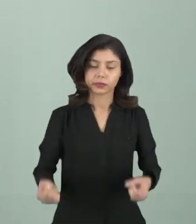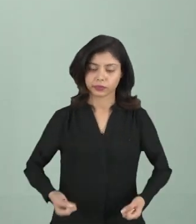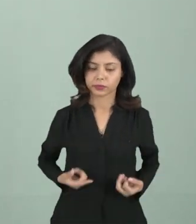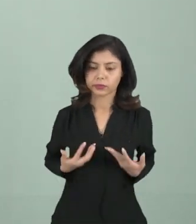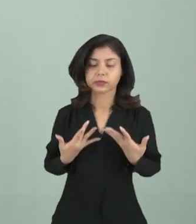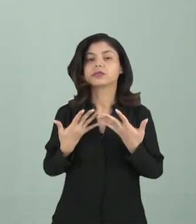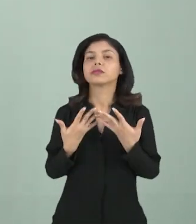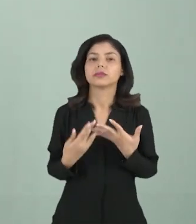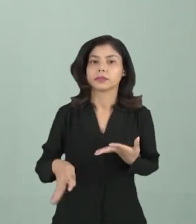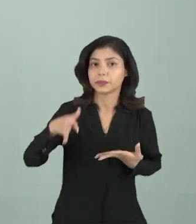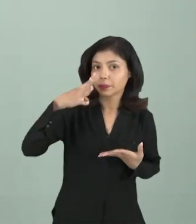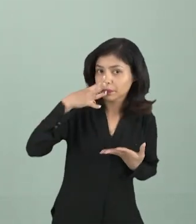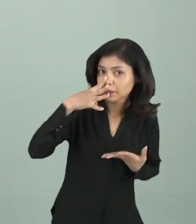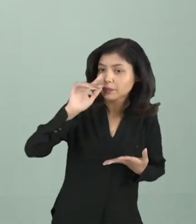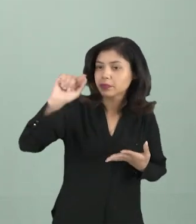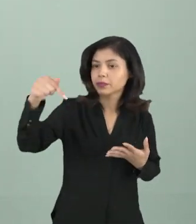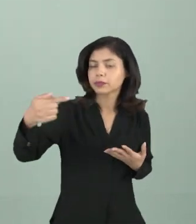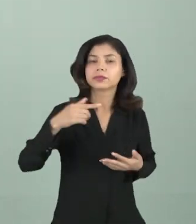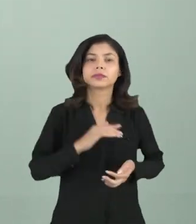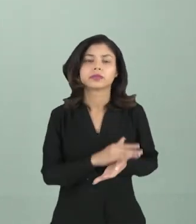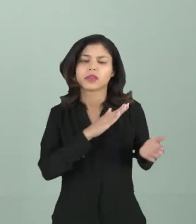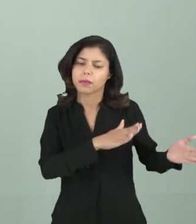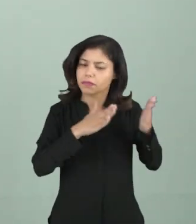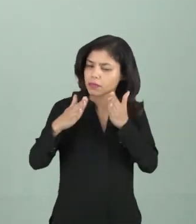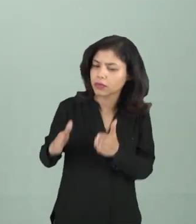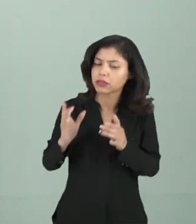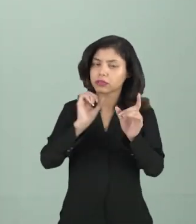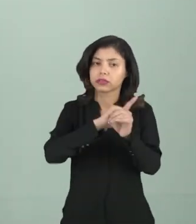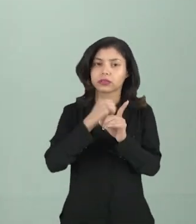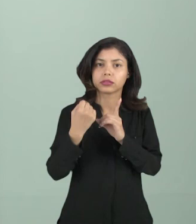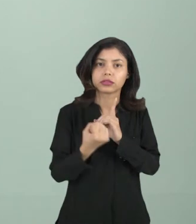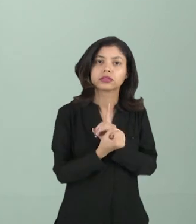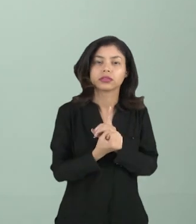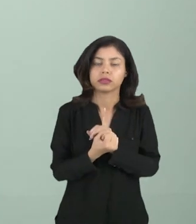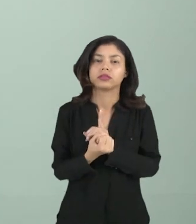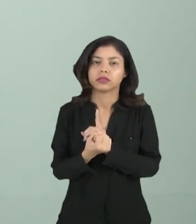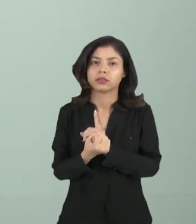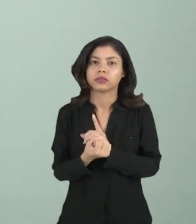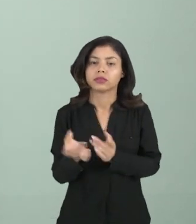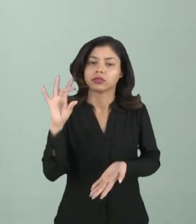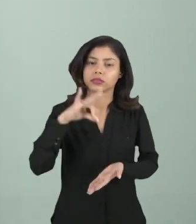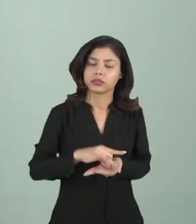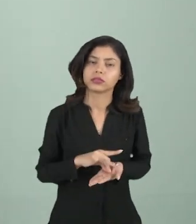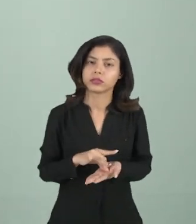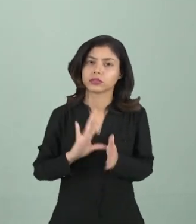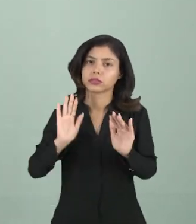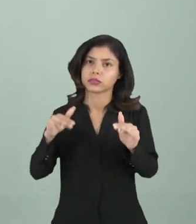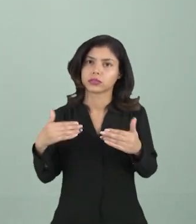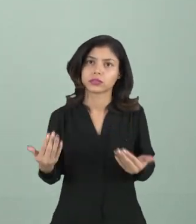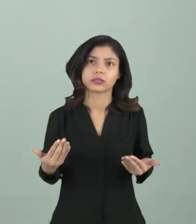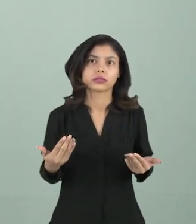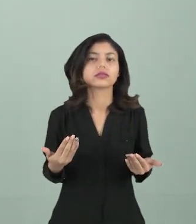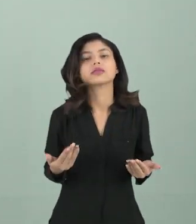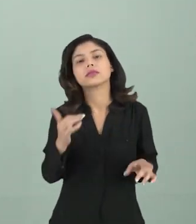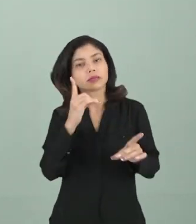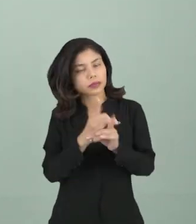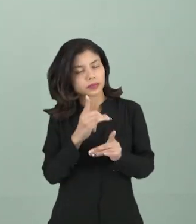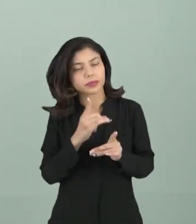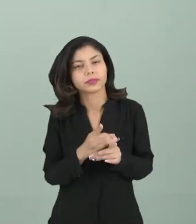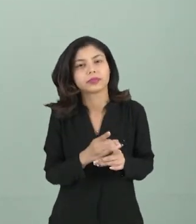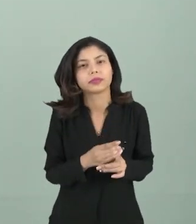manifestando o interesse daquela parcela da sociedade em consonância com a realidade na qual ela se